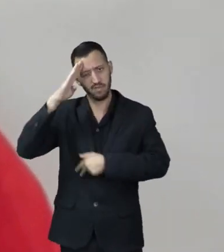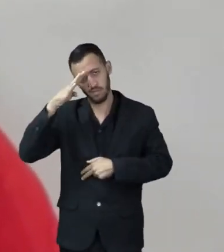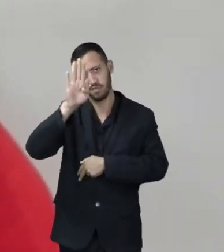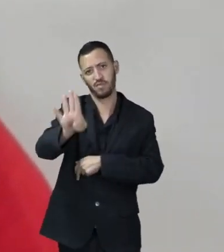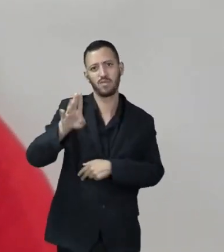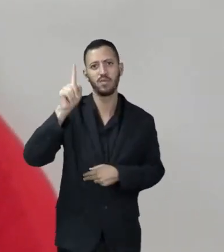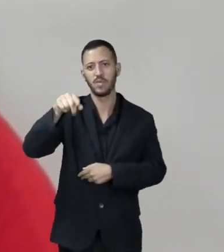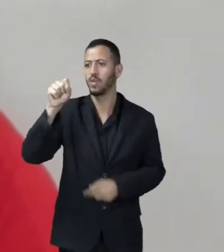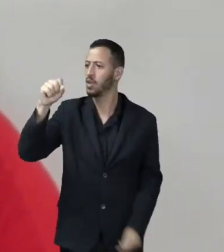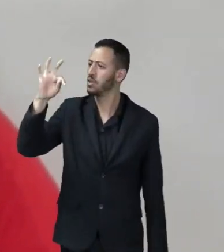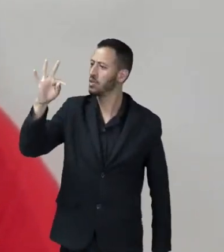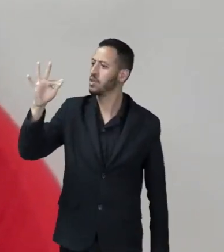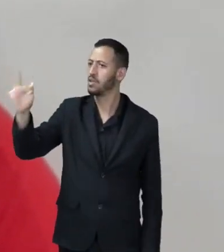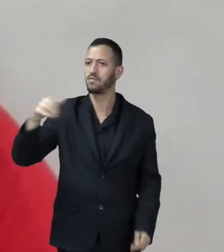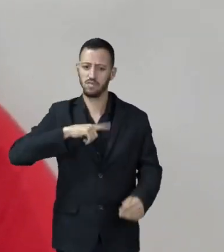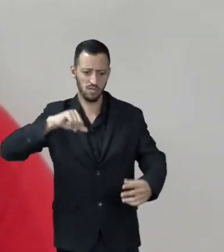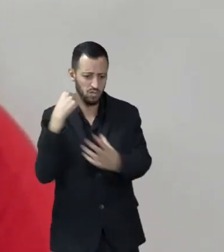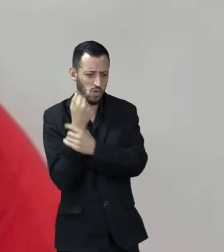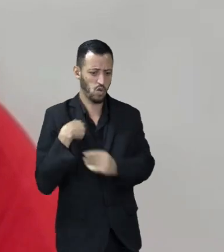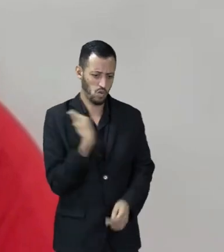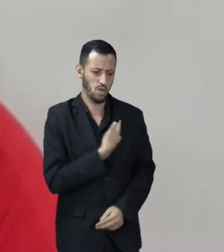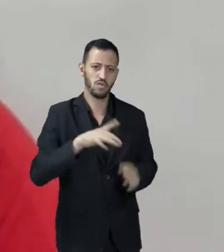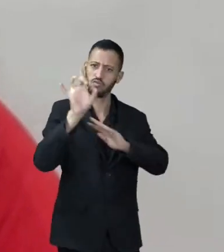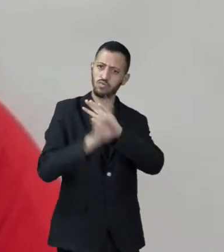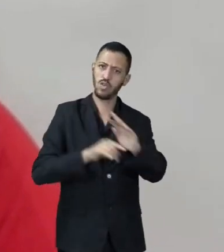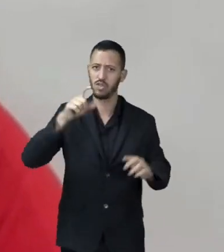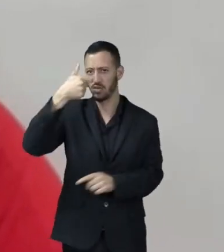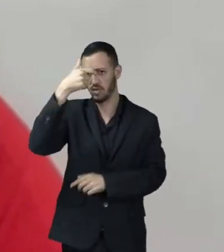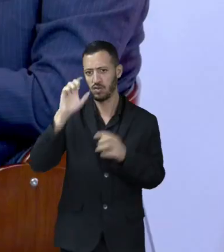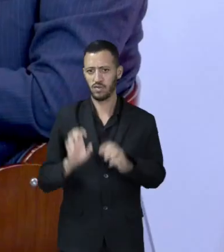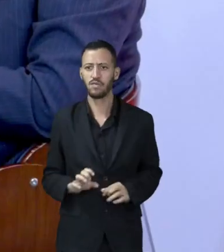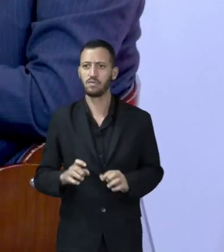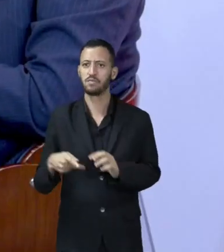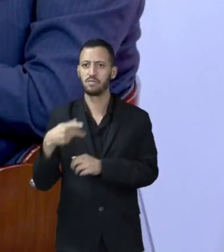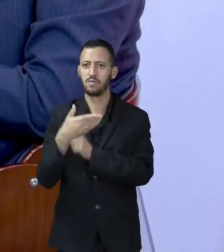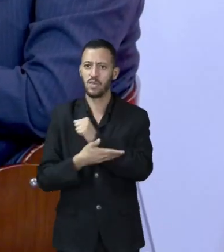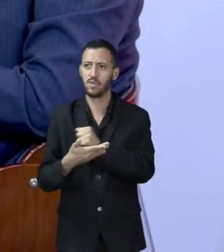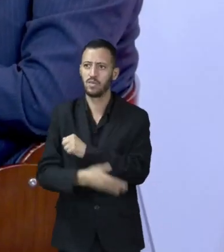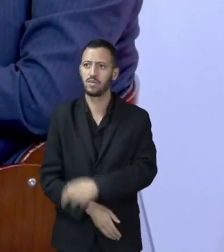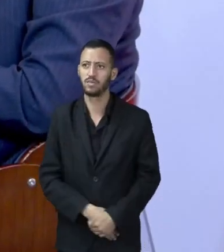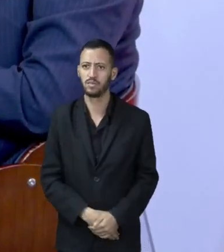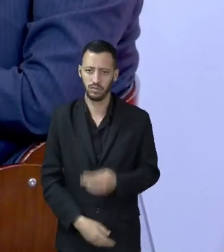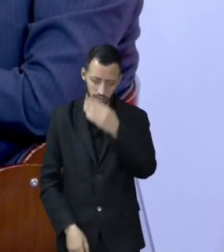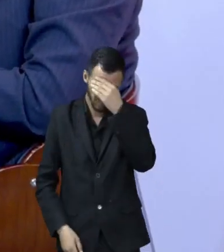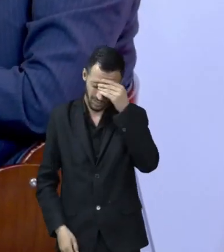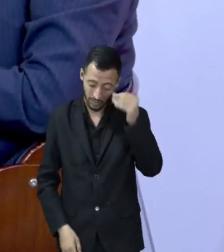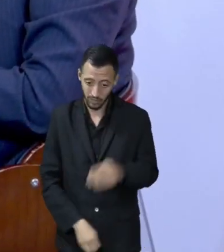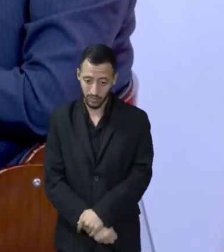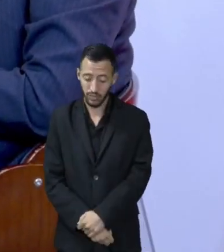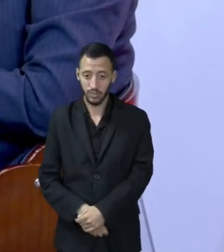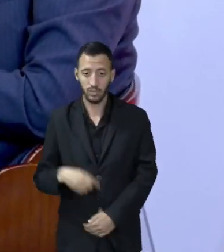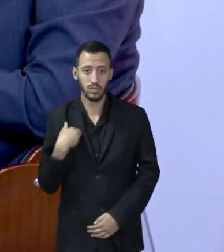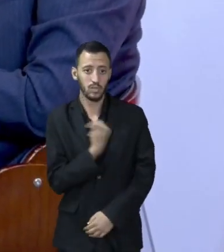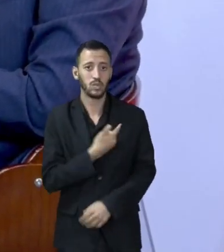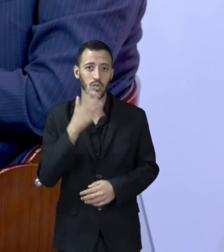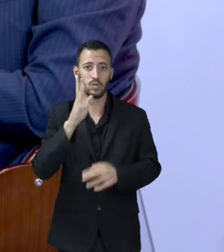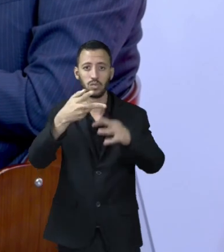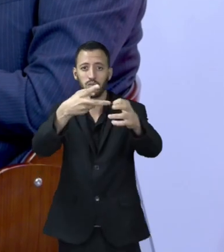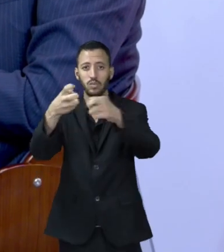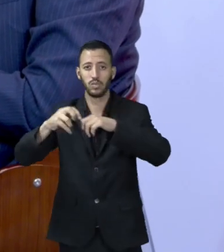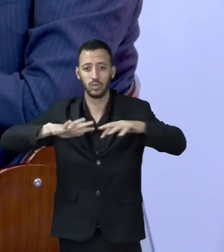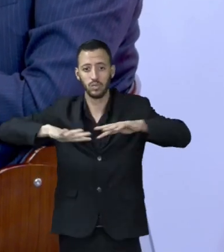na figura do STF, aí, garantindo todos os nossos direitos sociais e civis básicos. Com certeza, e a gente observa realmente